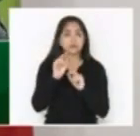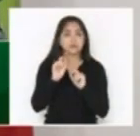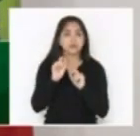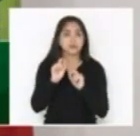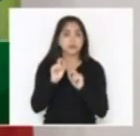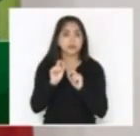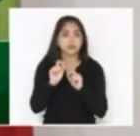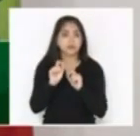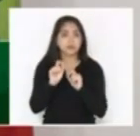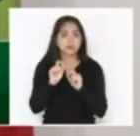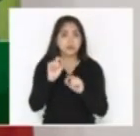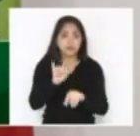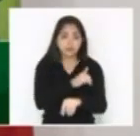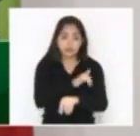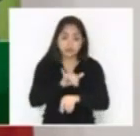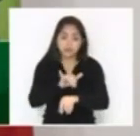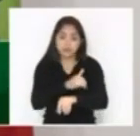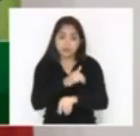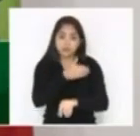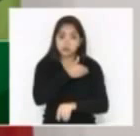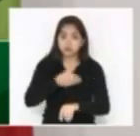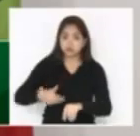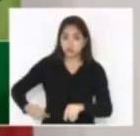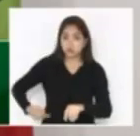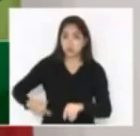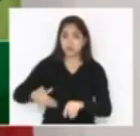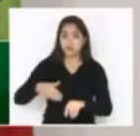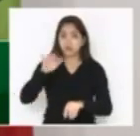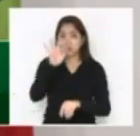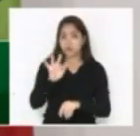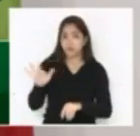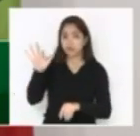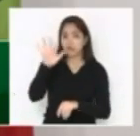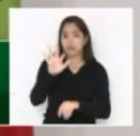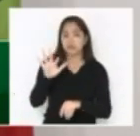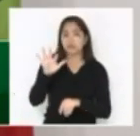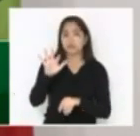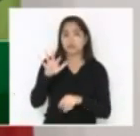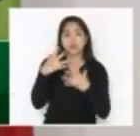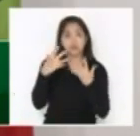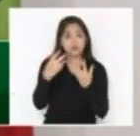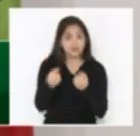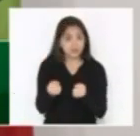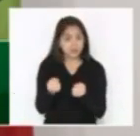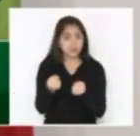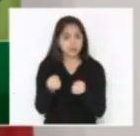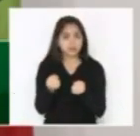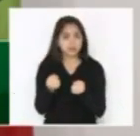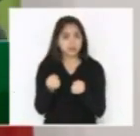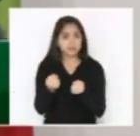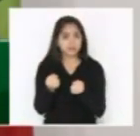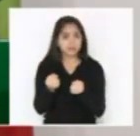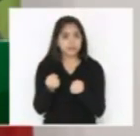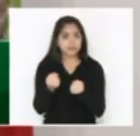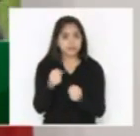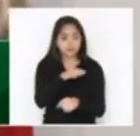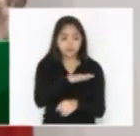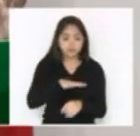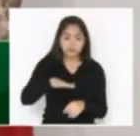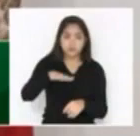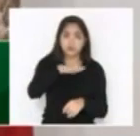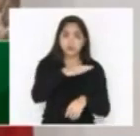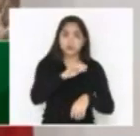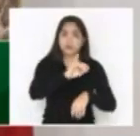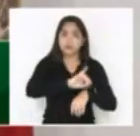um mecanismo que o governo federal aceita, que são as regiões